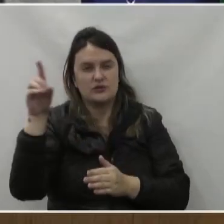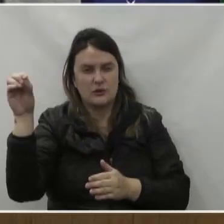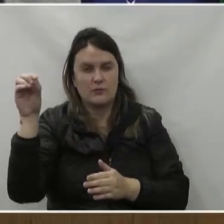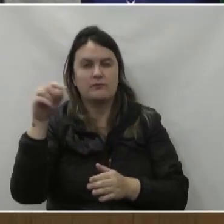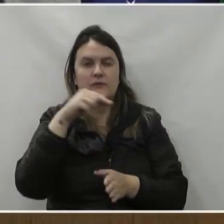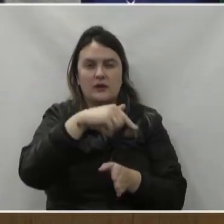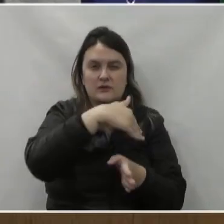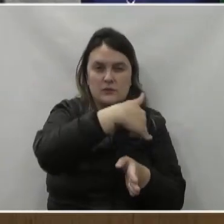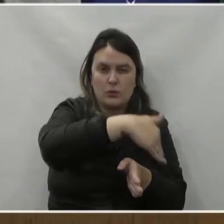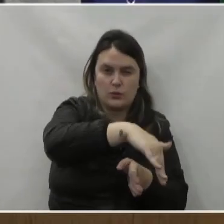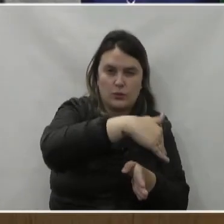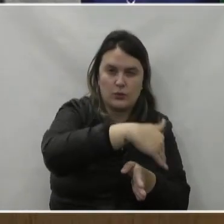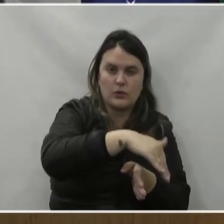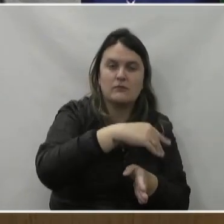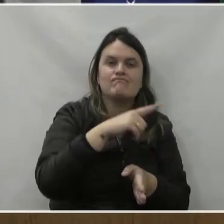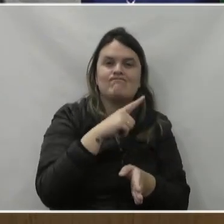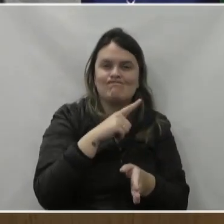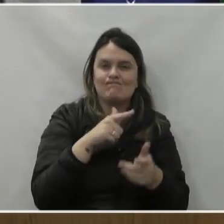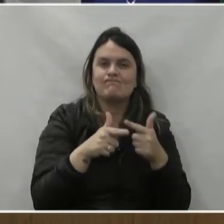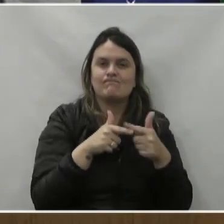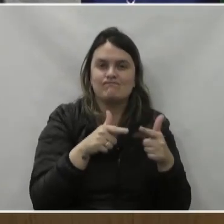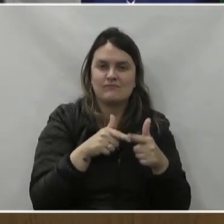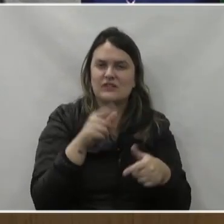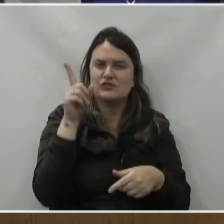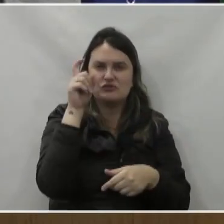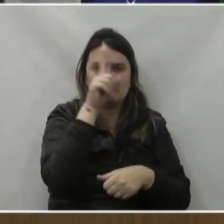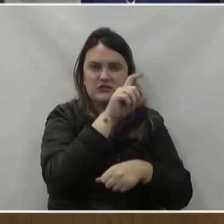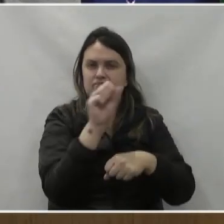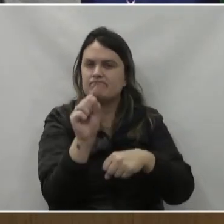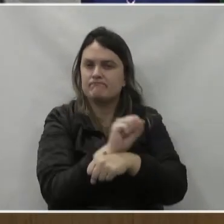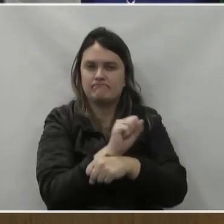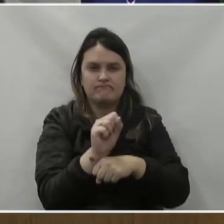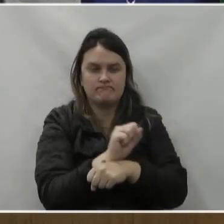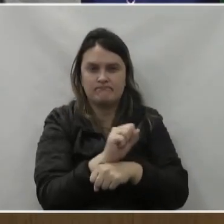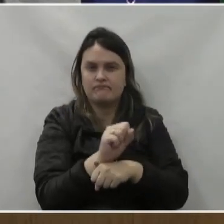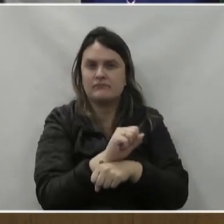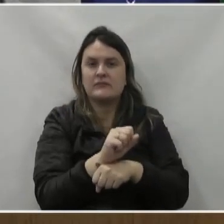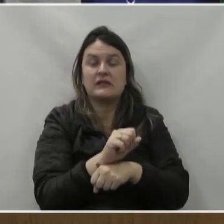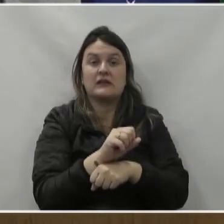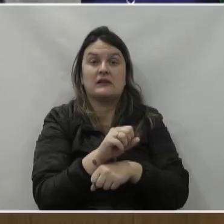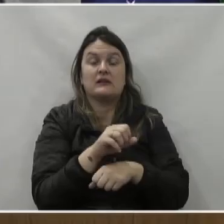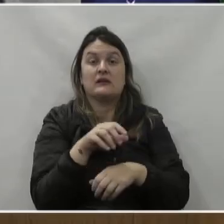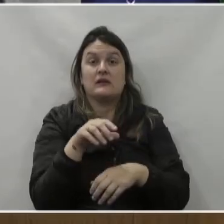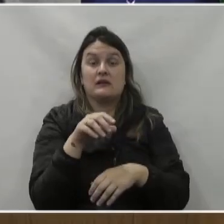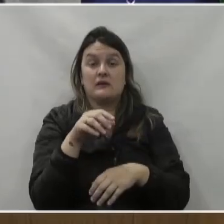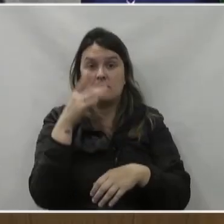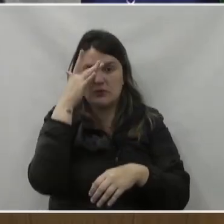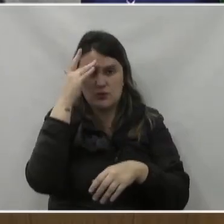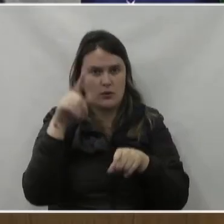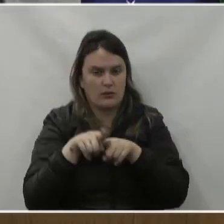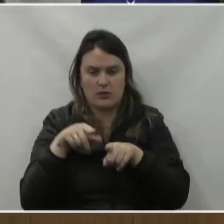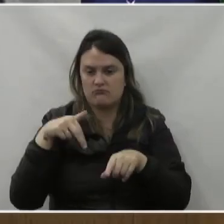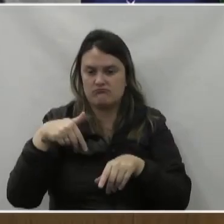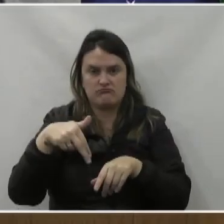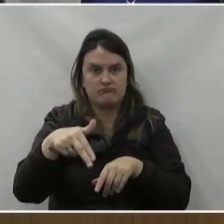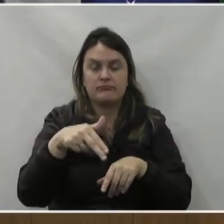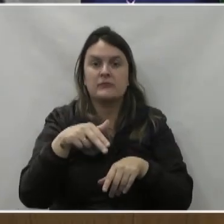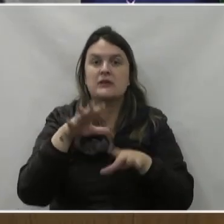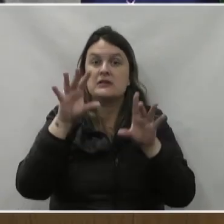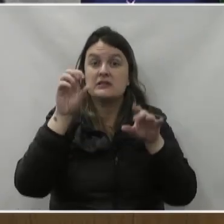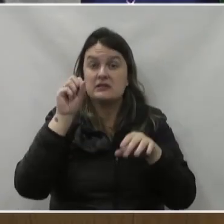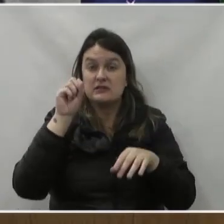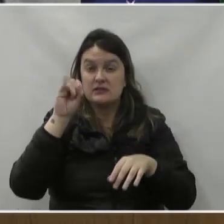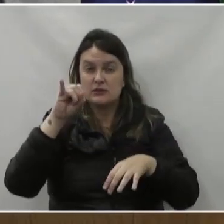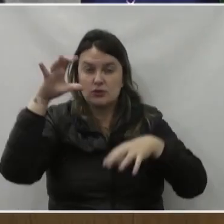A referida via encontra-se em más condições de tráfego, dificultando a passagem de veículos e pedestres, especialmente